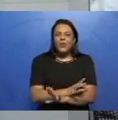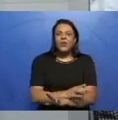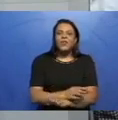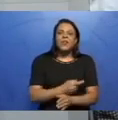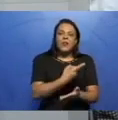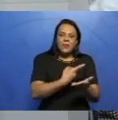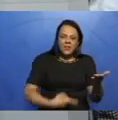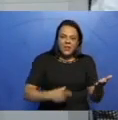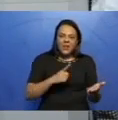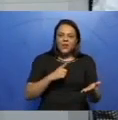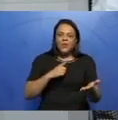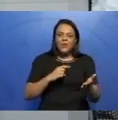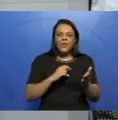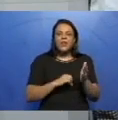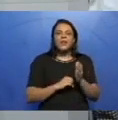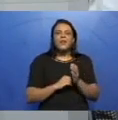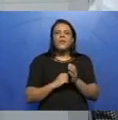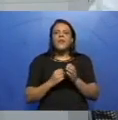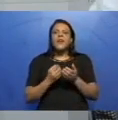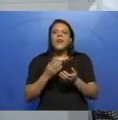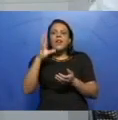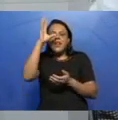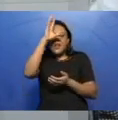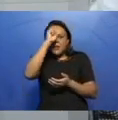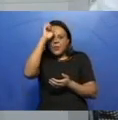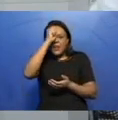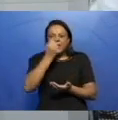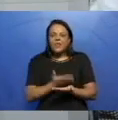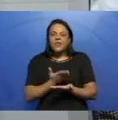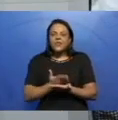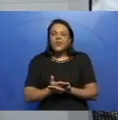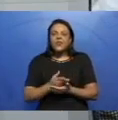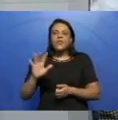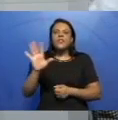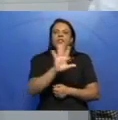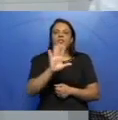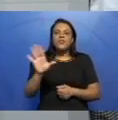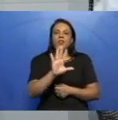didático de vocês. Estudem e até uma próxima videoaula. Fiquem com Deus.